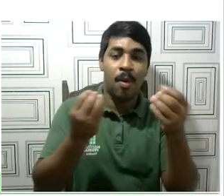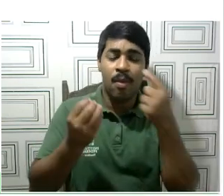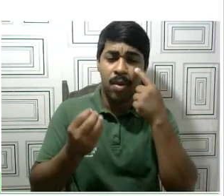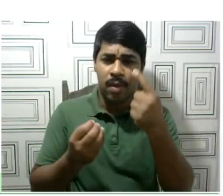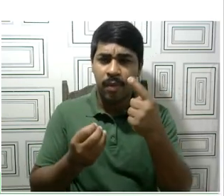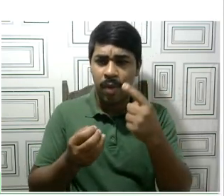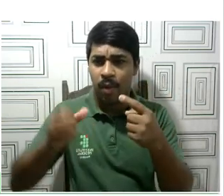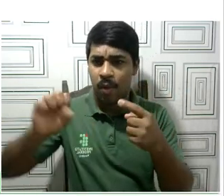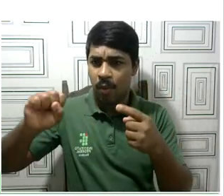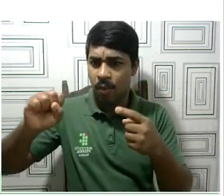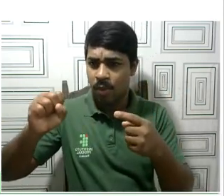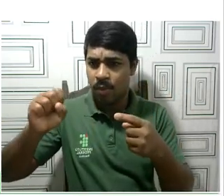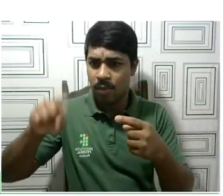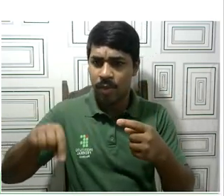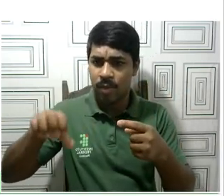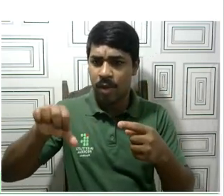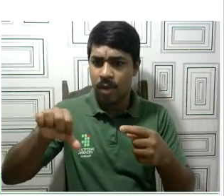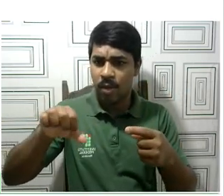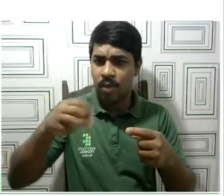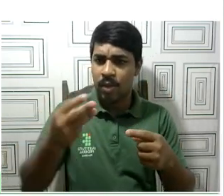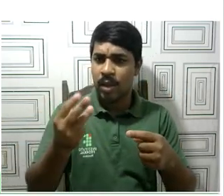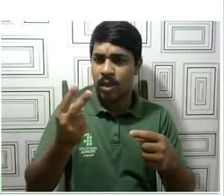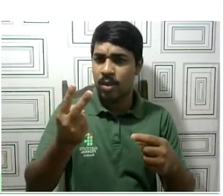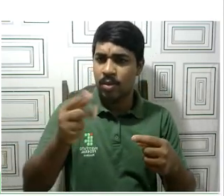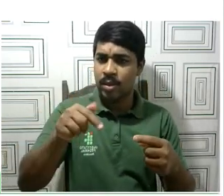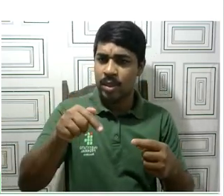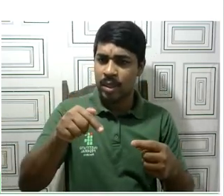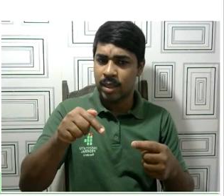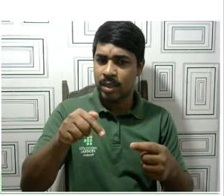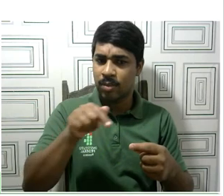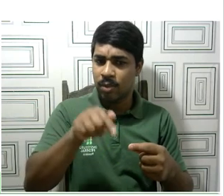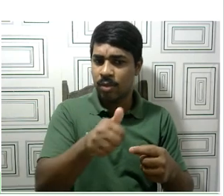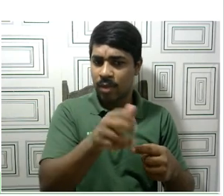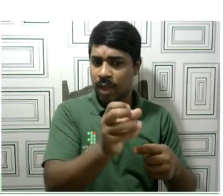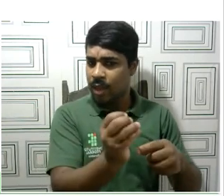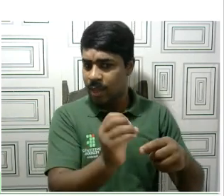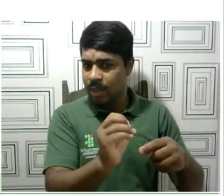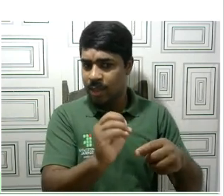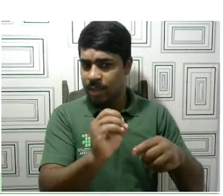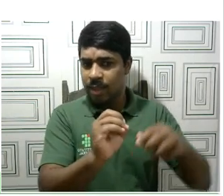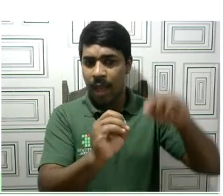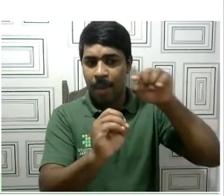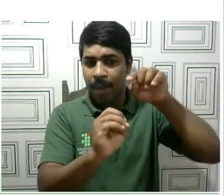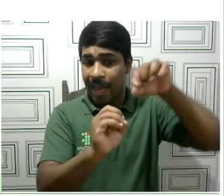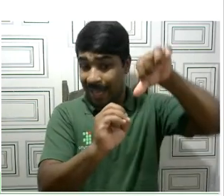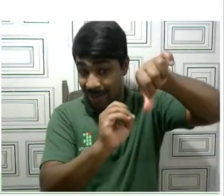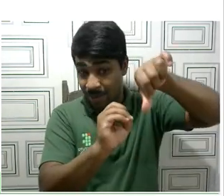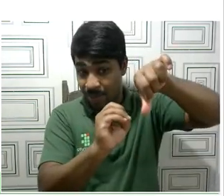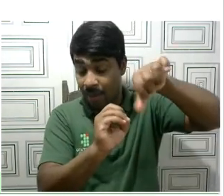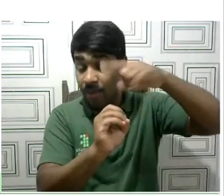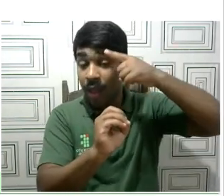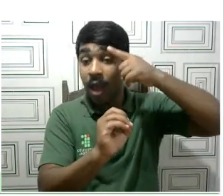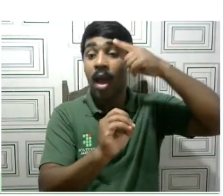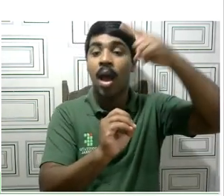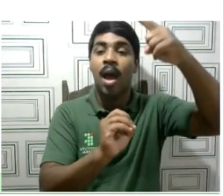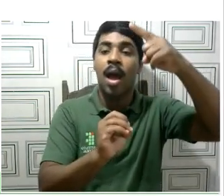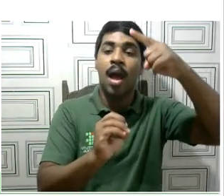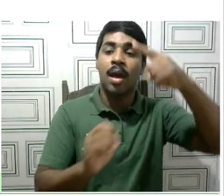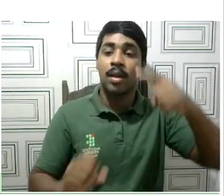que aqui você já tem, ó, 1, 2, 3, 4, tá? Então, se são 9, você já tem 4 aqui, ó, 4 números depois da